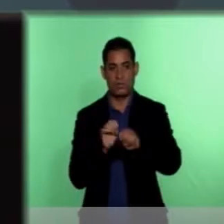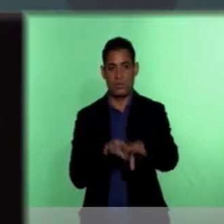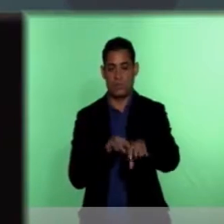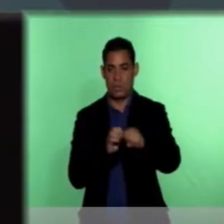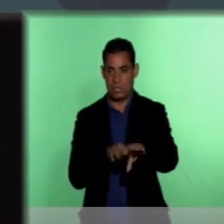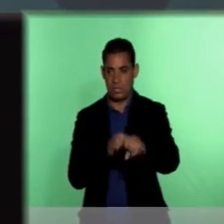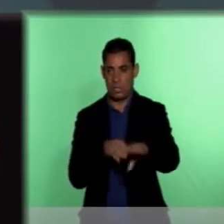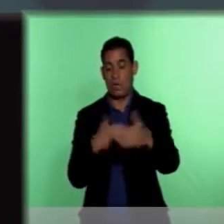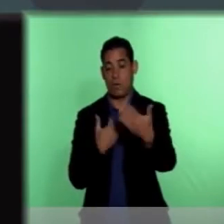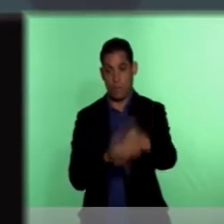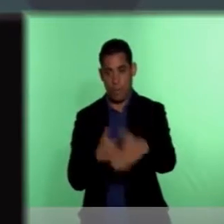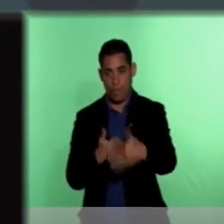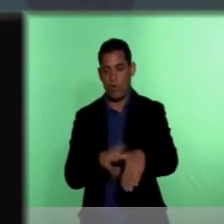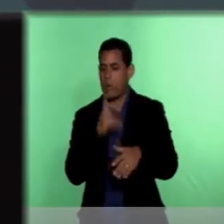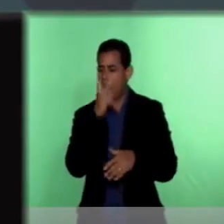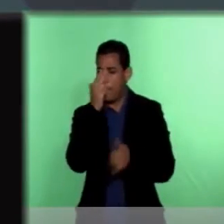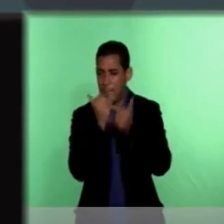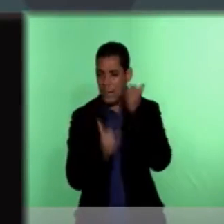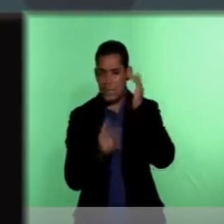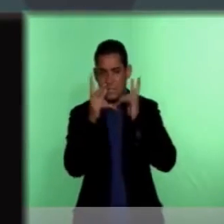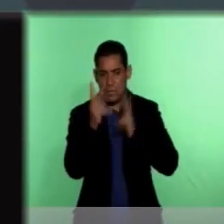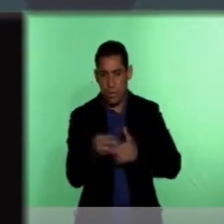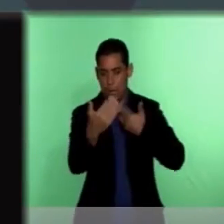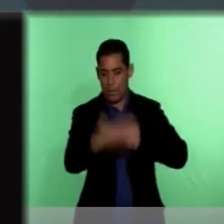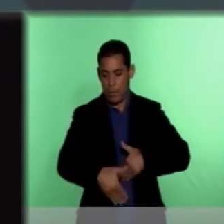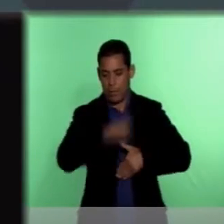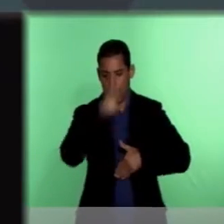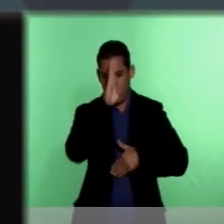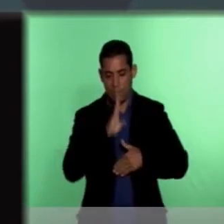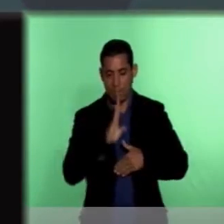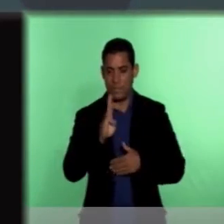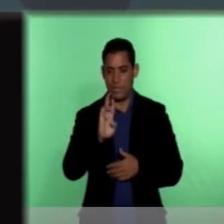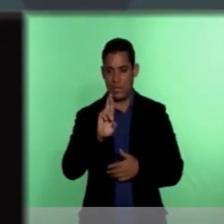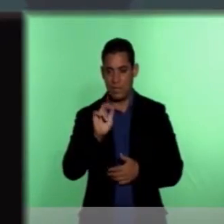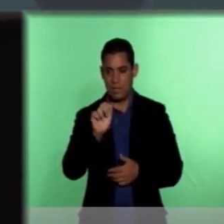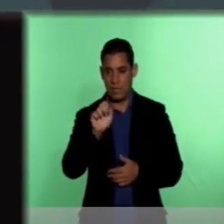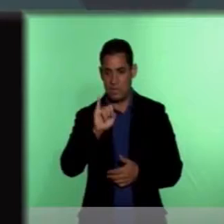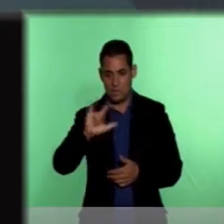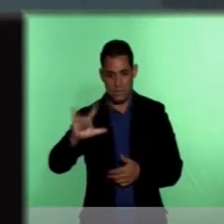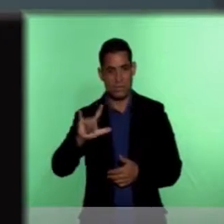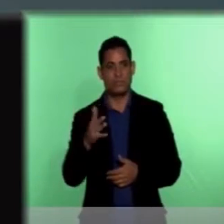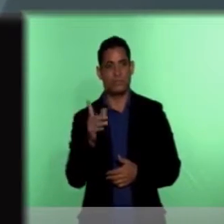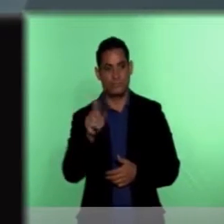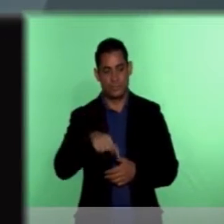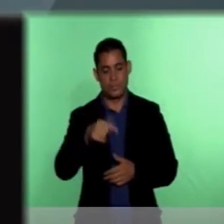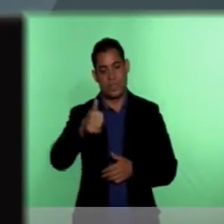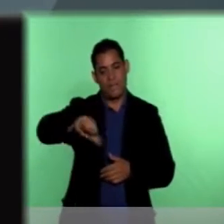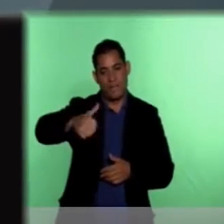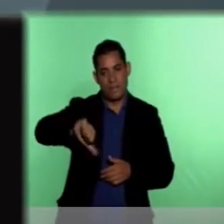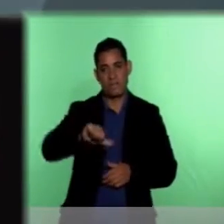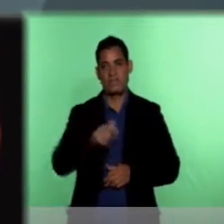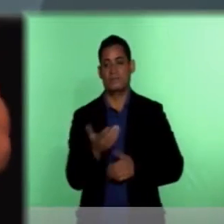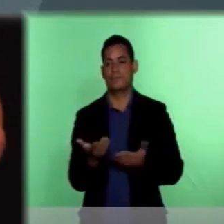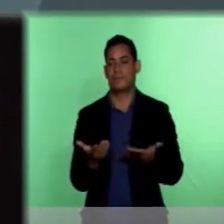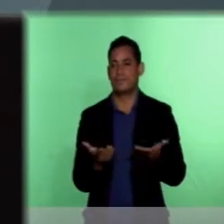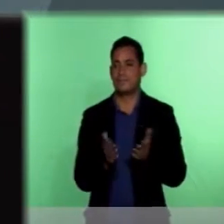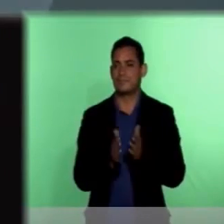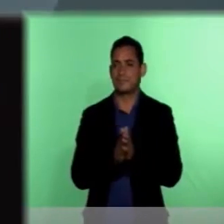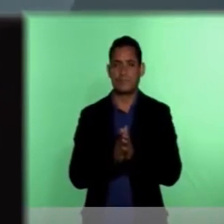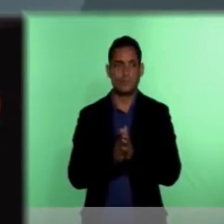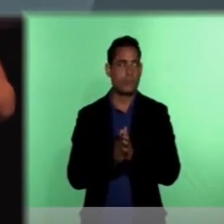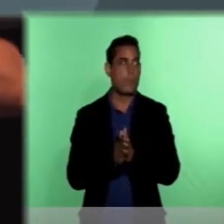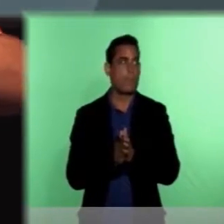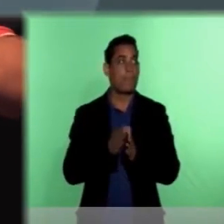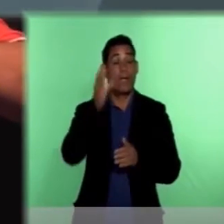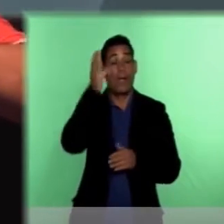a nossa Prova Brasil, né? Um equivalente à Prova Brasil. A questão, e no Fórum Mundial de Educação, a Coreia do